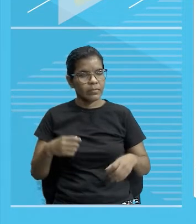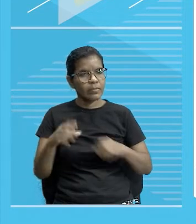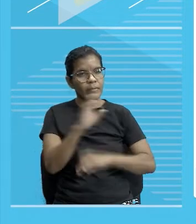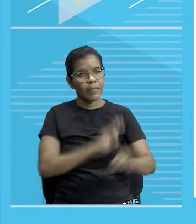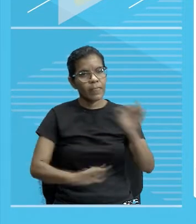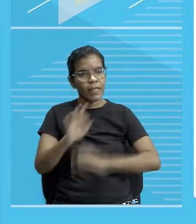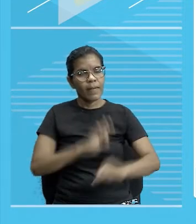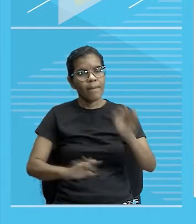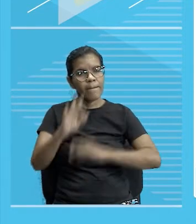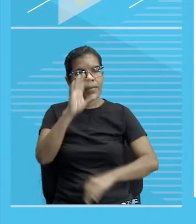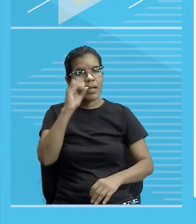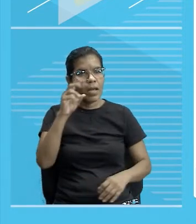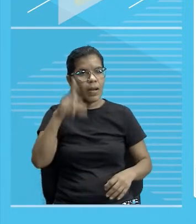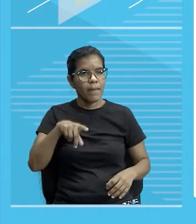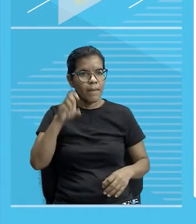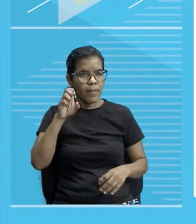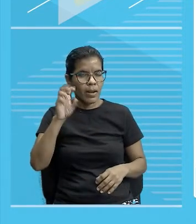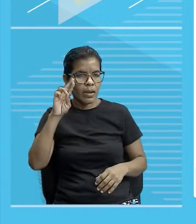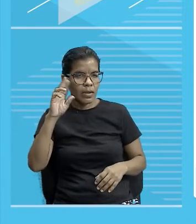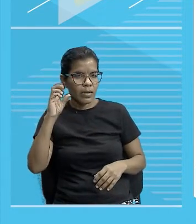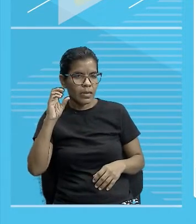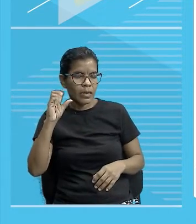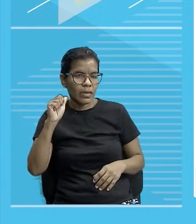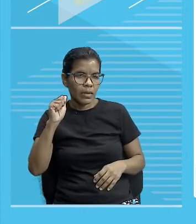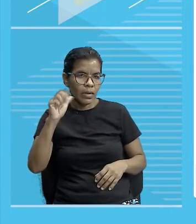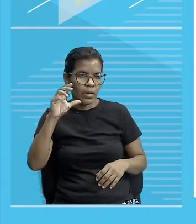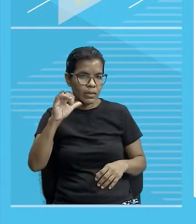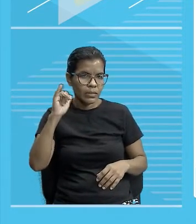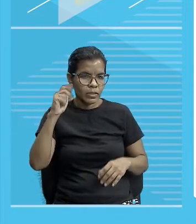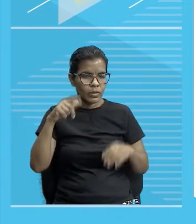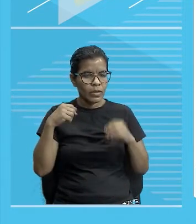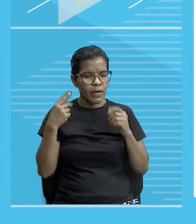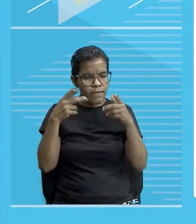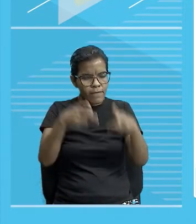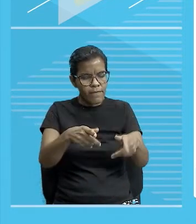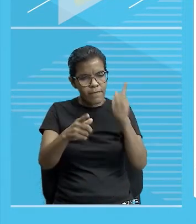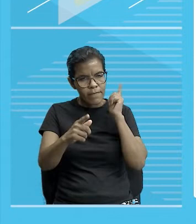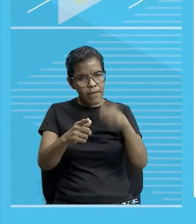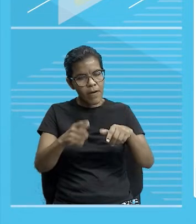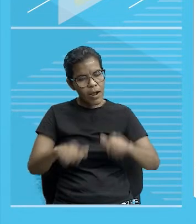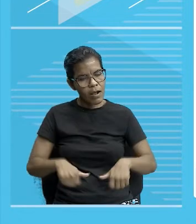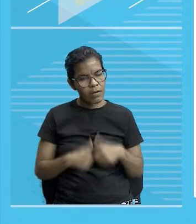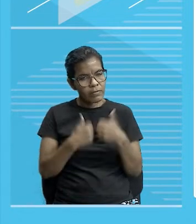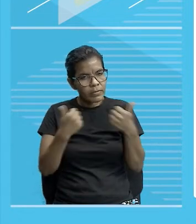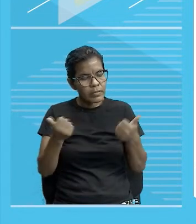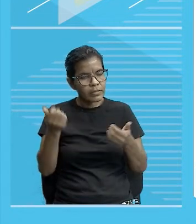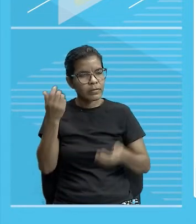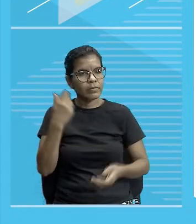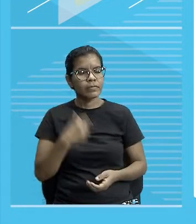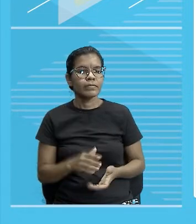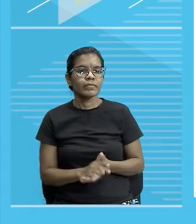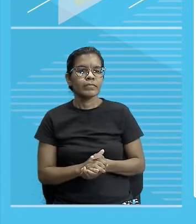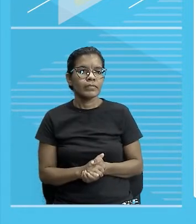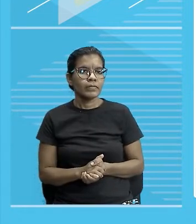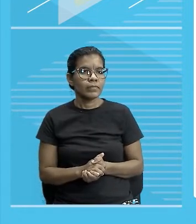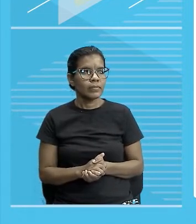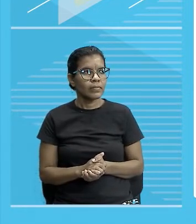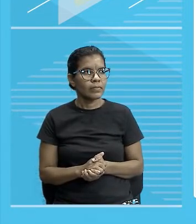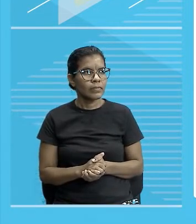planejamento operacional focaliza a otimização a maximização de resultado ao resultado